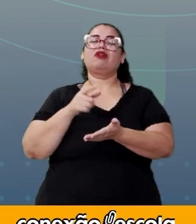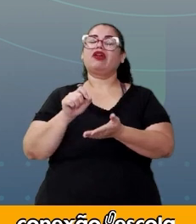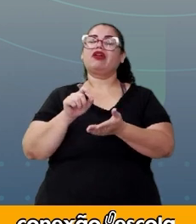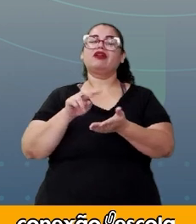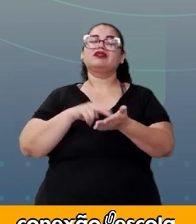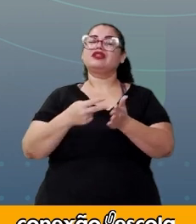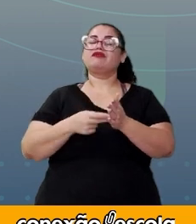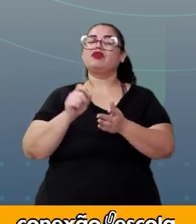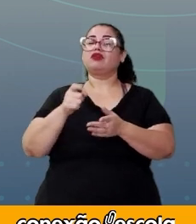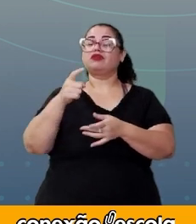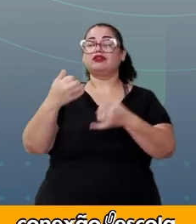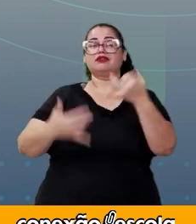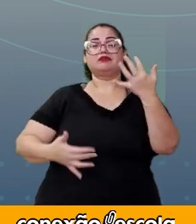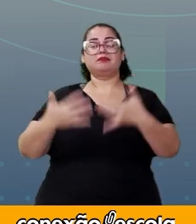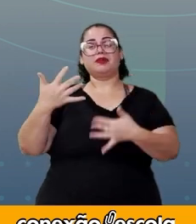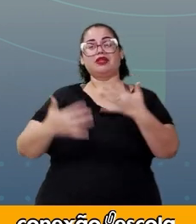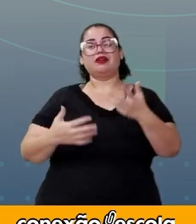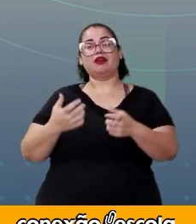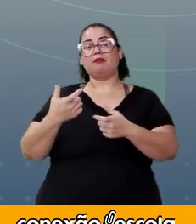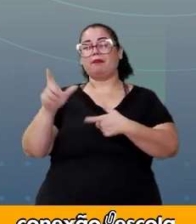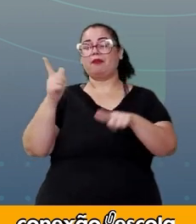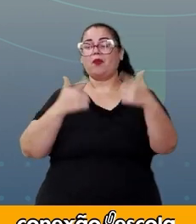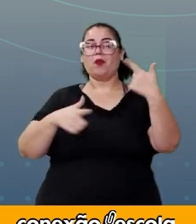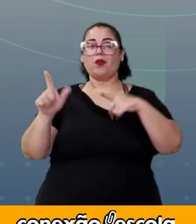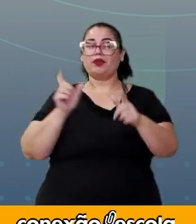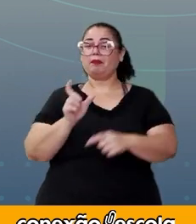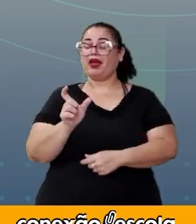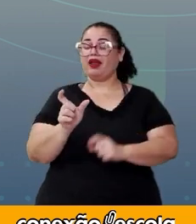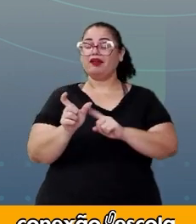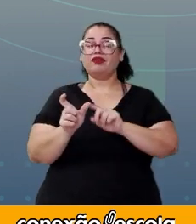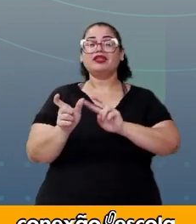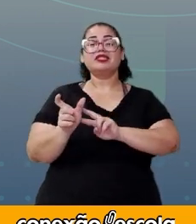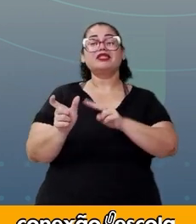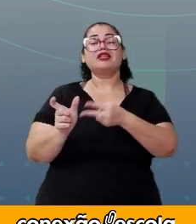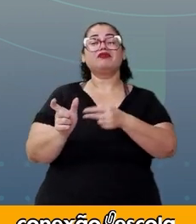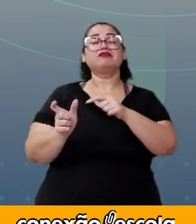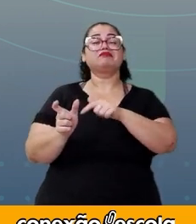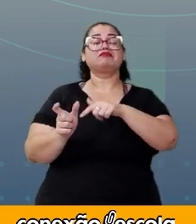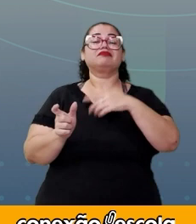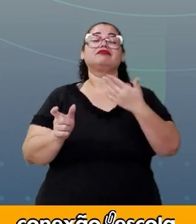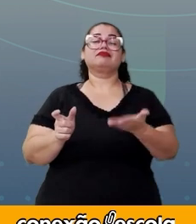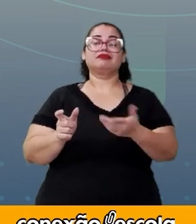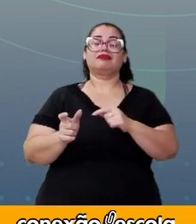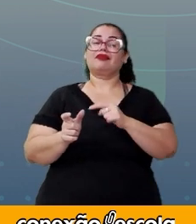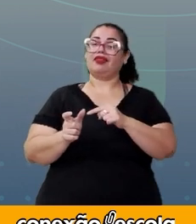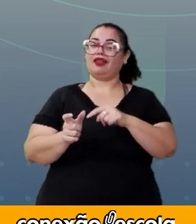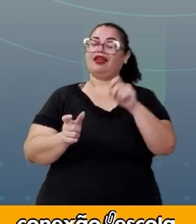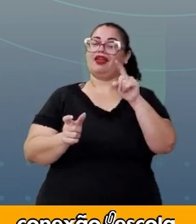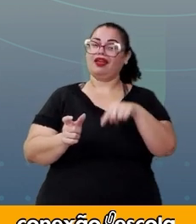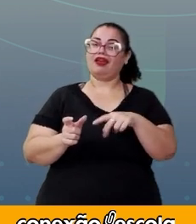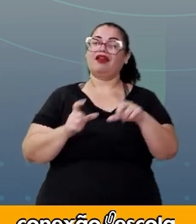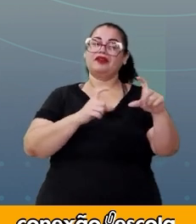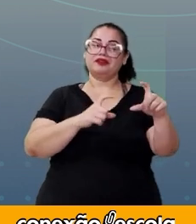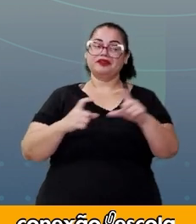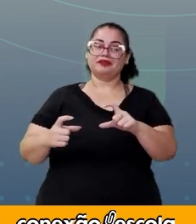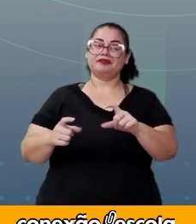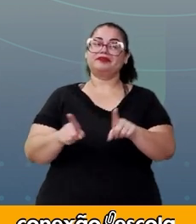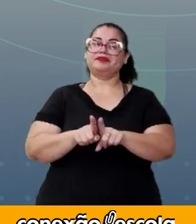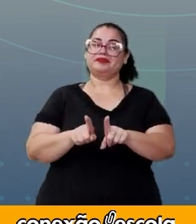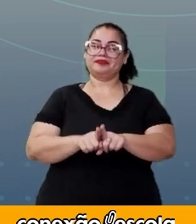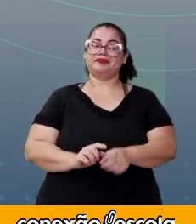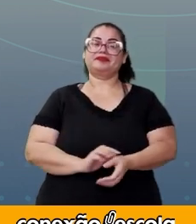vai tentar dizer com outras palavras o significado. Você está fazendo ali também uma